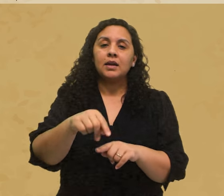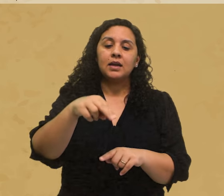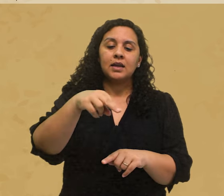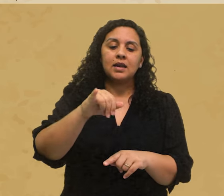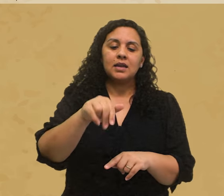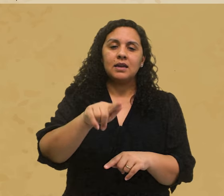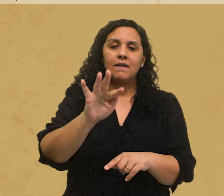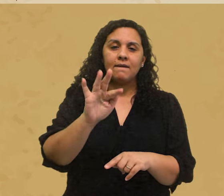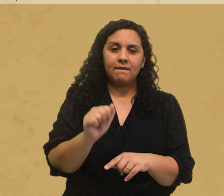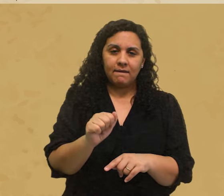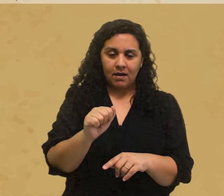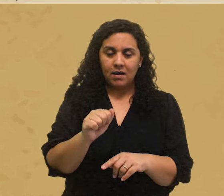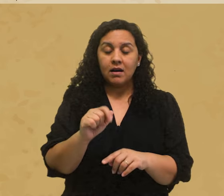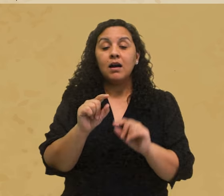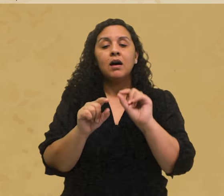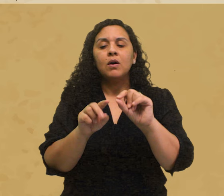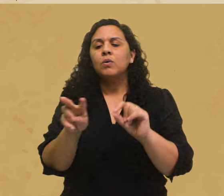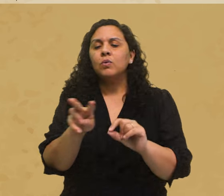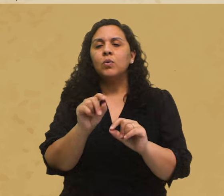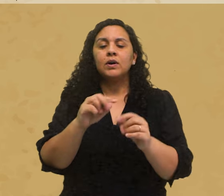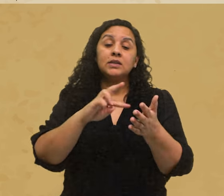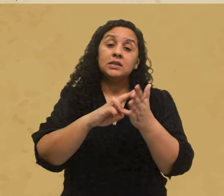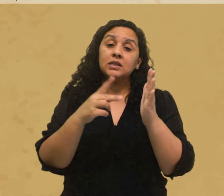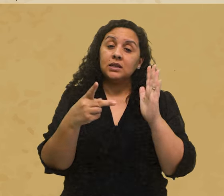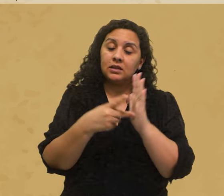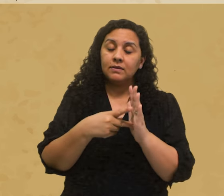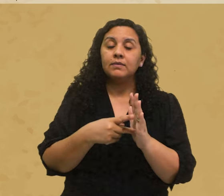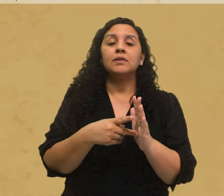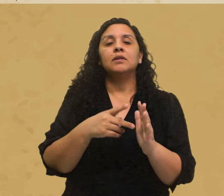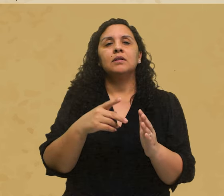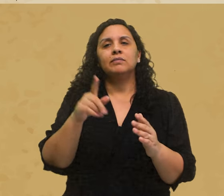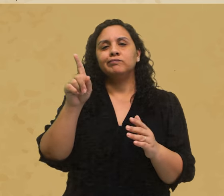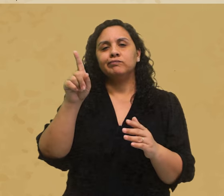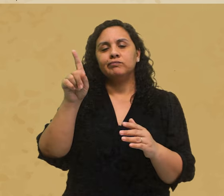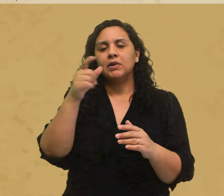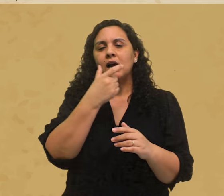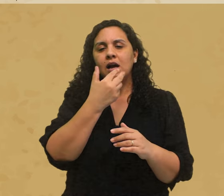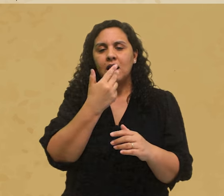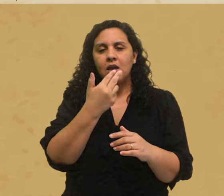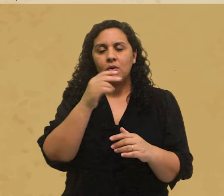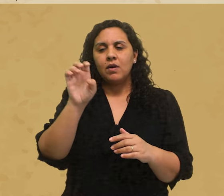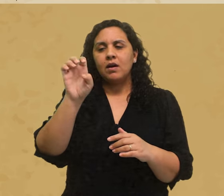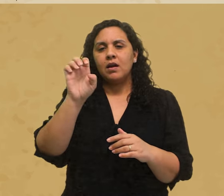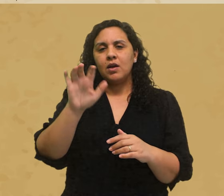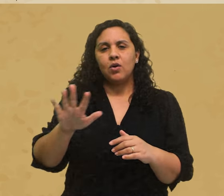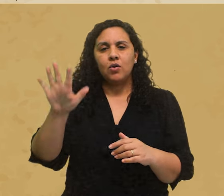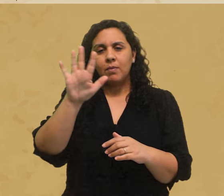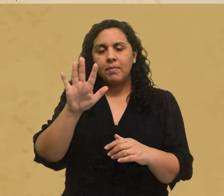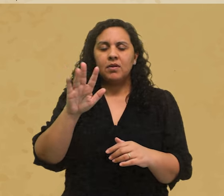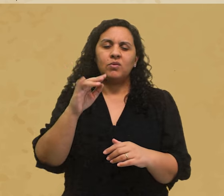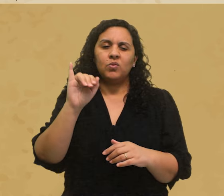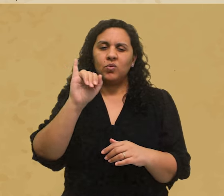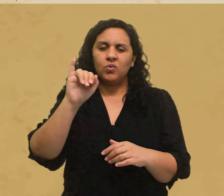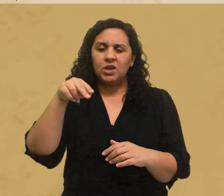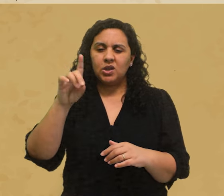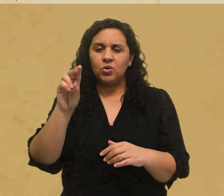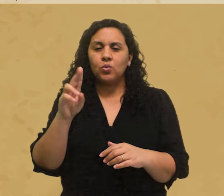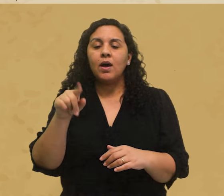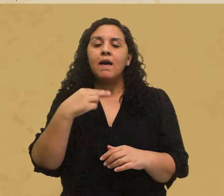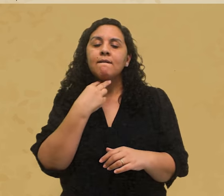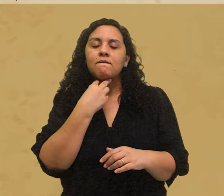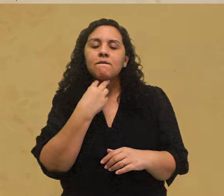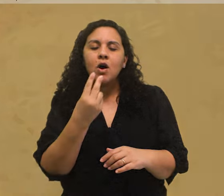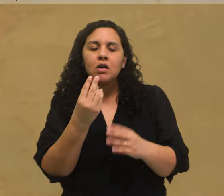ninfa Liríope, que talvez signifique em indo-europeu de voz macia